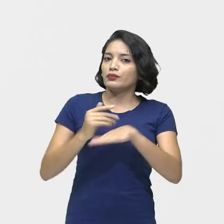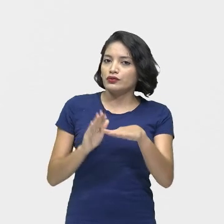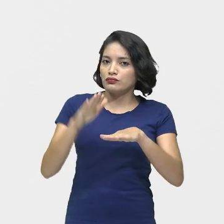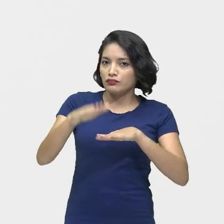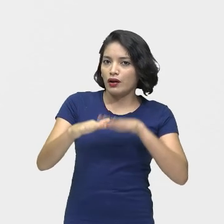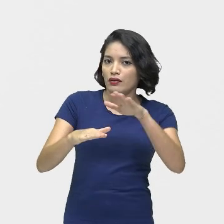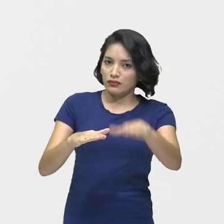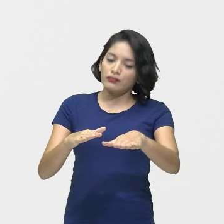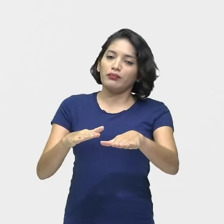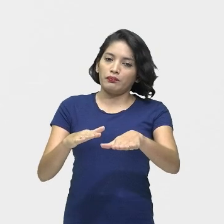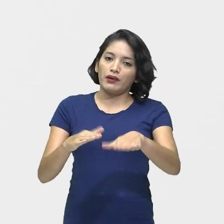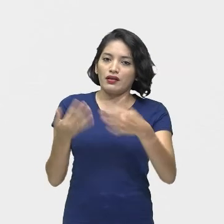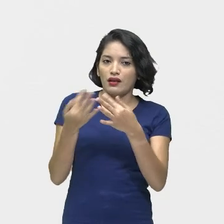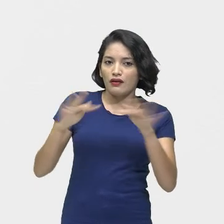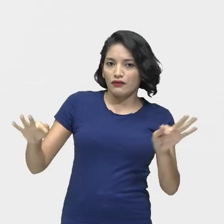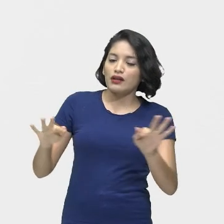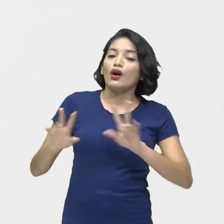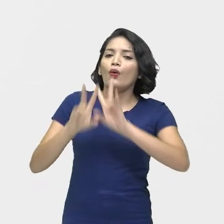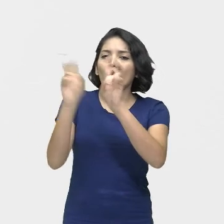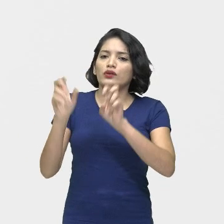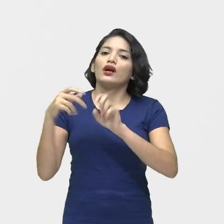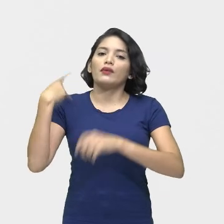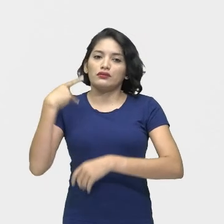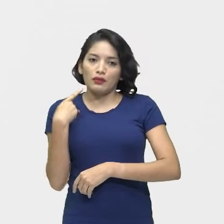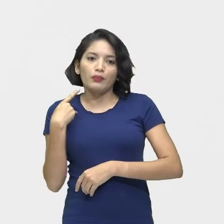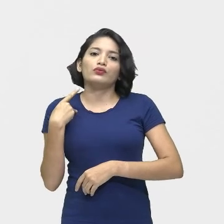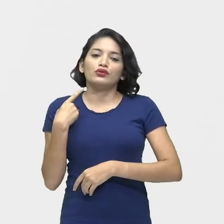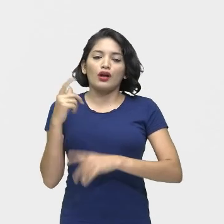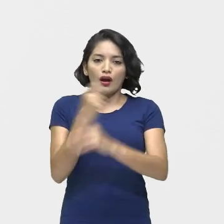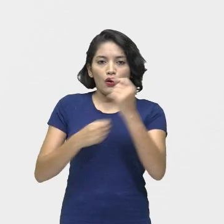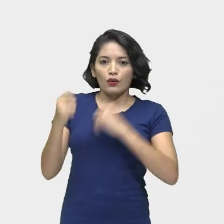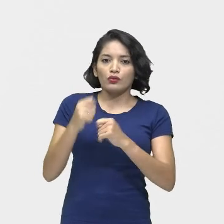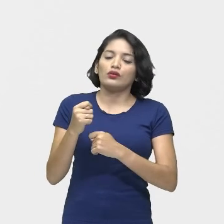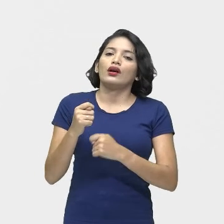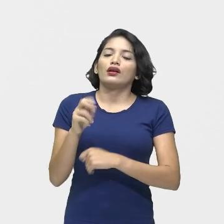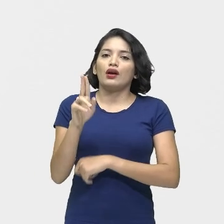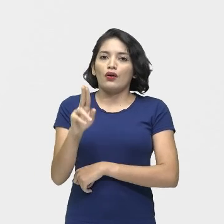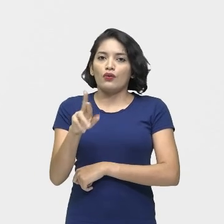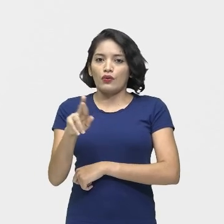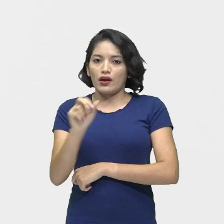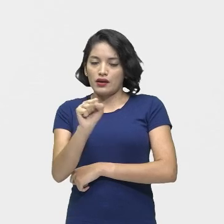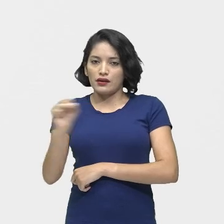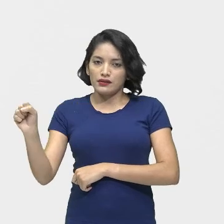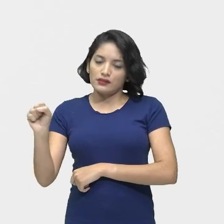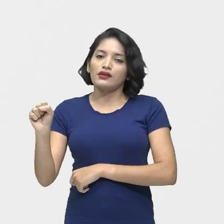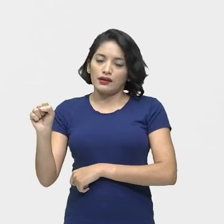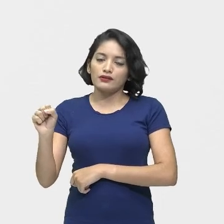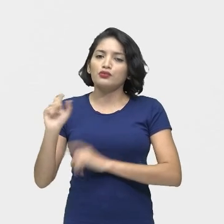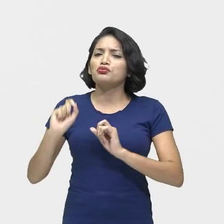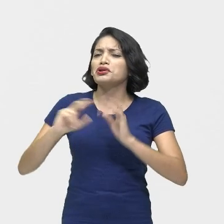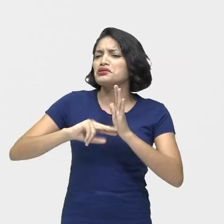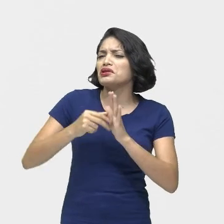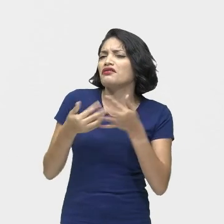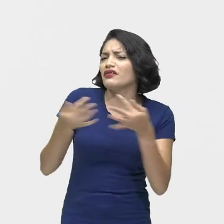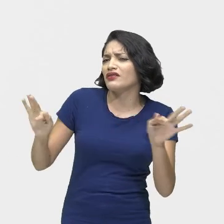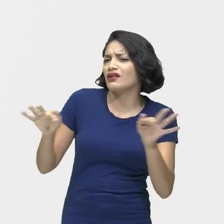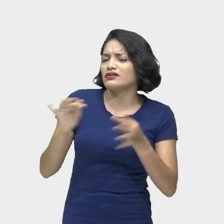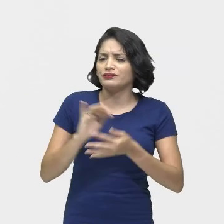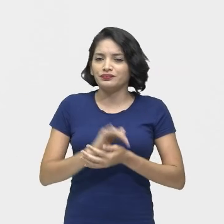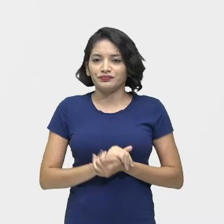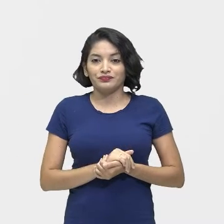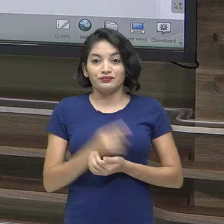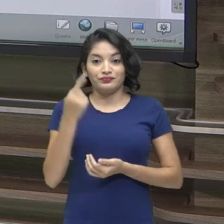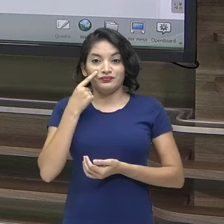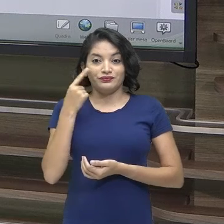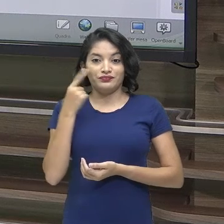para frente, referente à política econômica da União das Repúblicas Socialistas Soviéticas. Então vamos lá? Olha o que